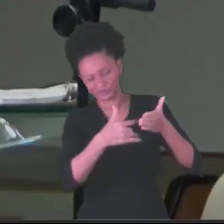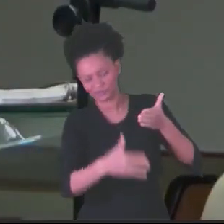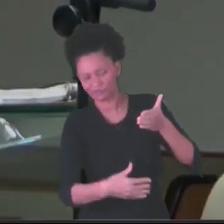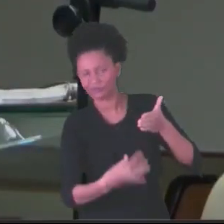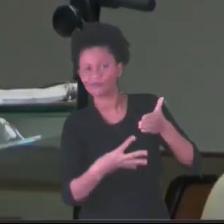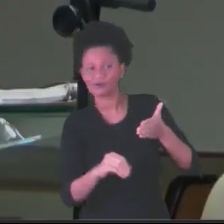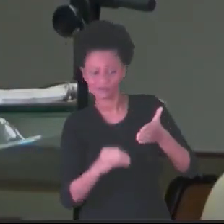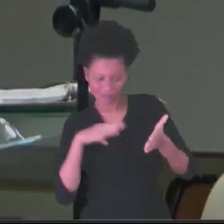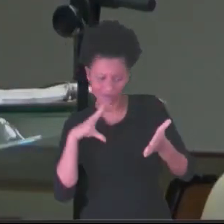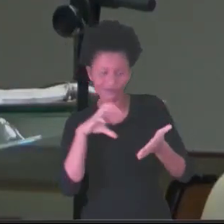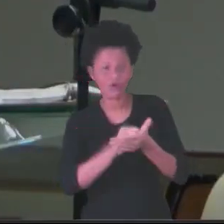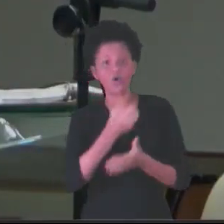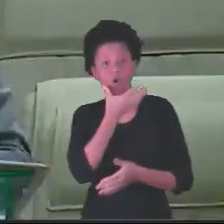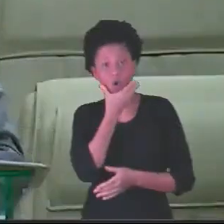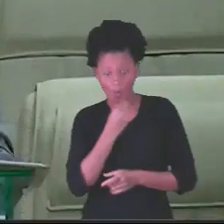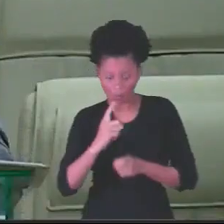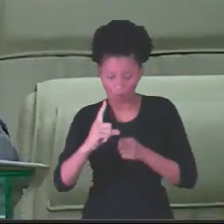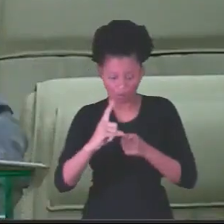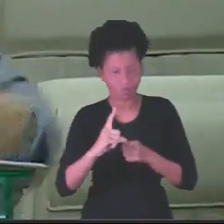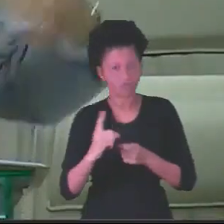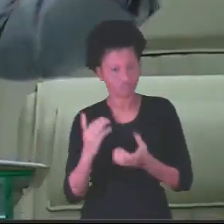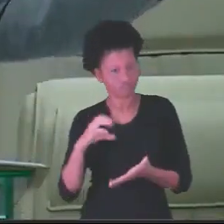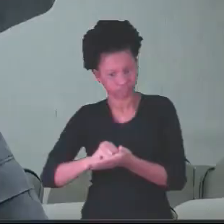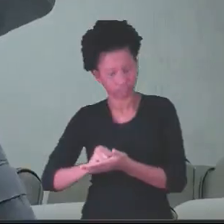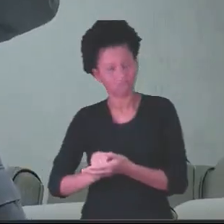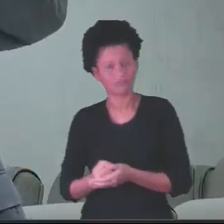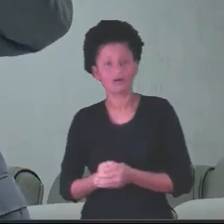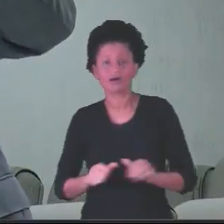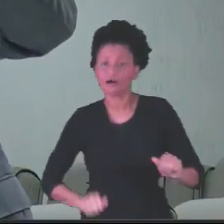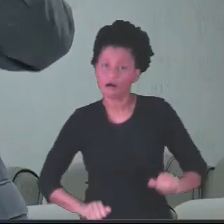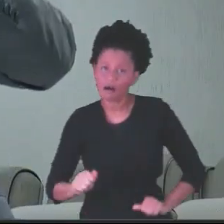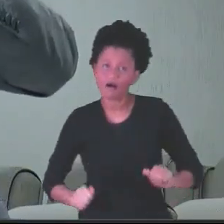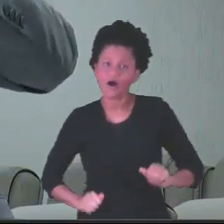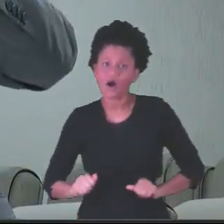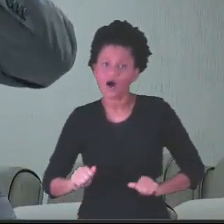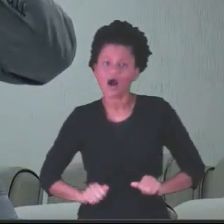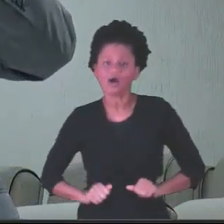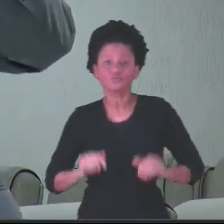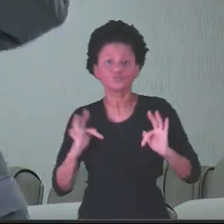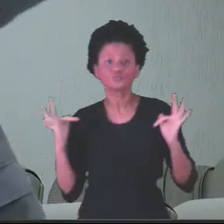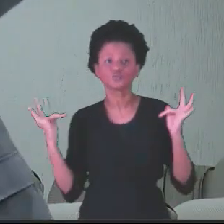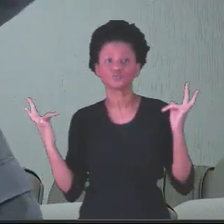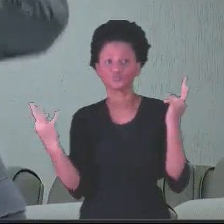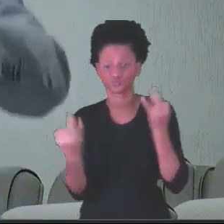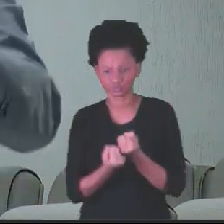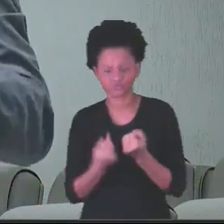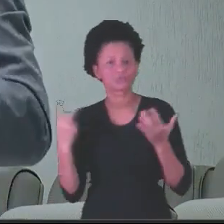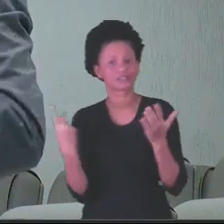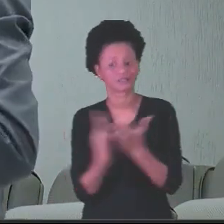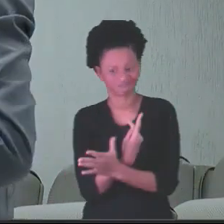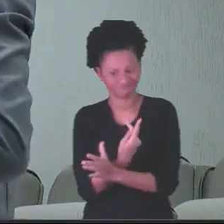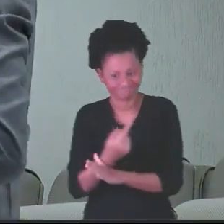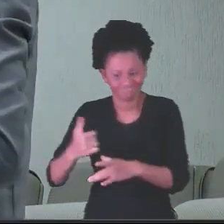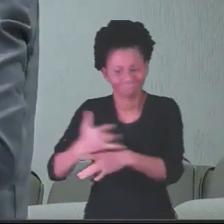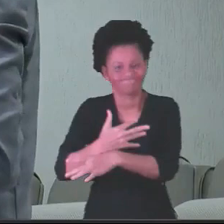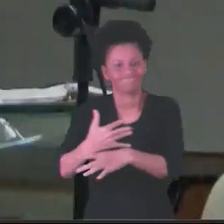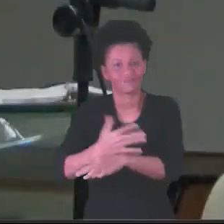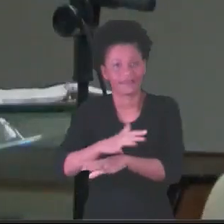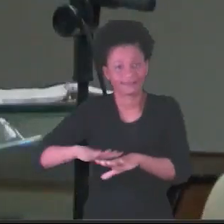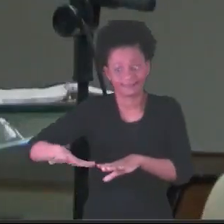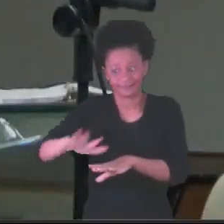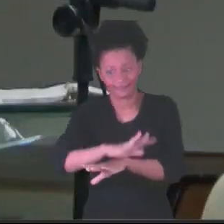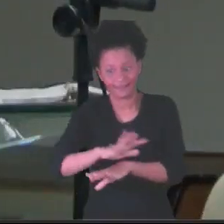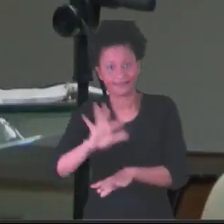de lucas em atos dos apóstolos tudo quanto ele passa na cidade de filipos